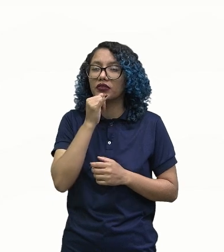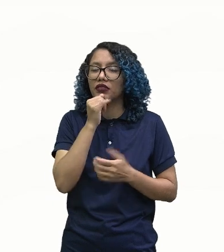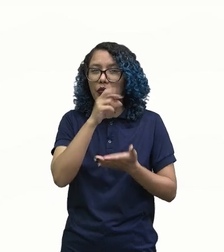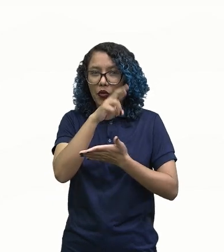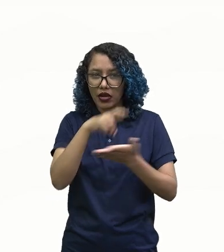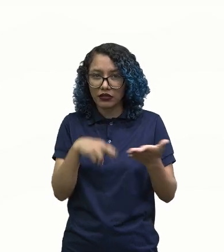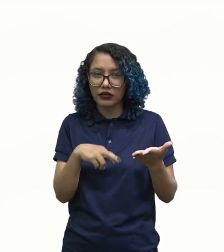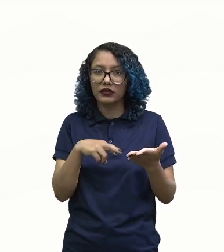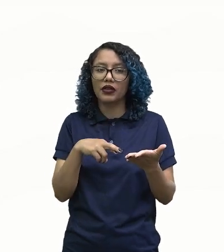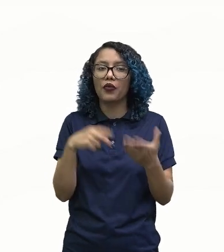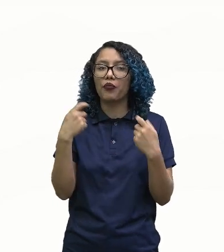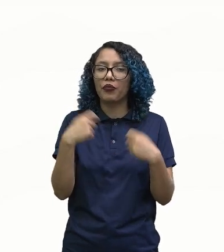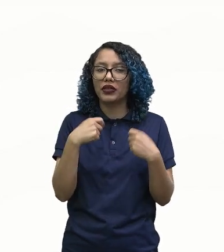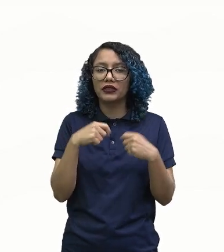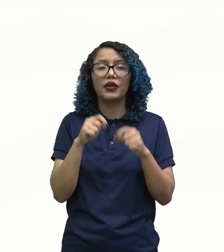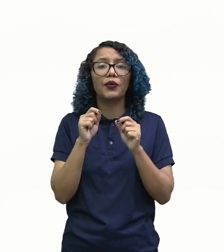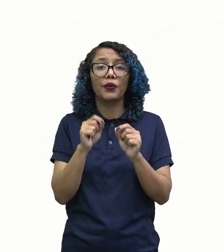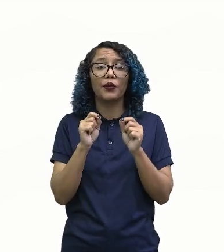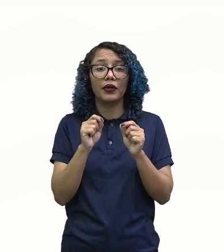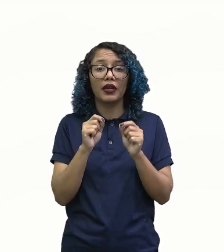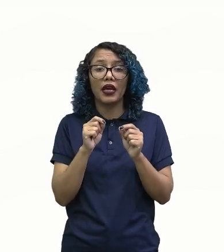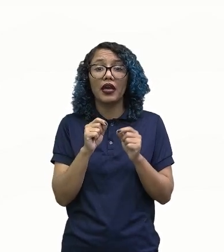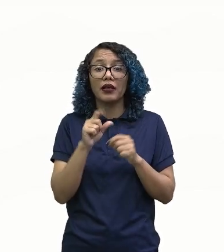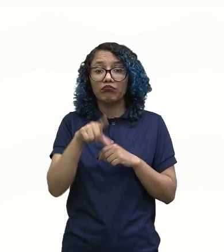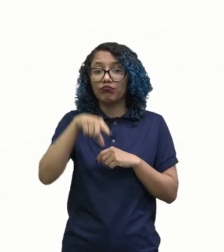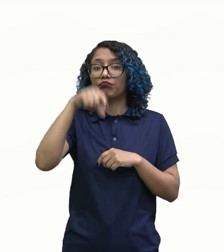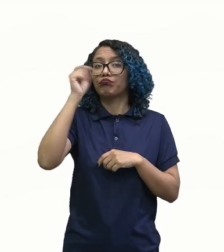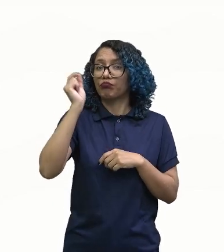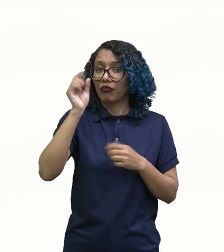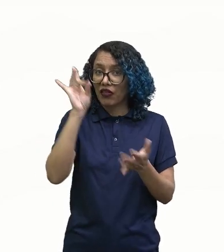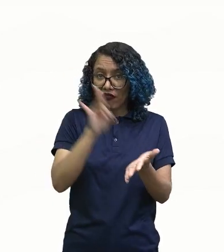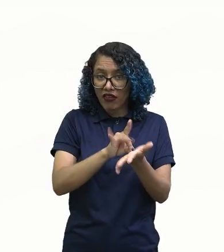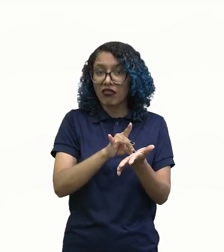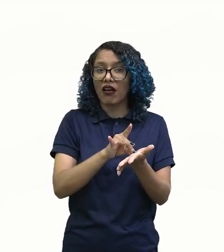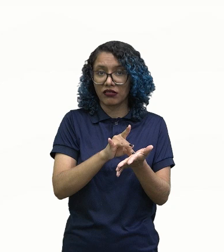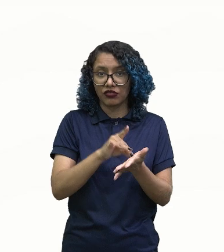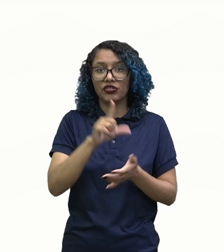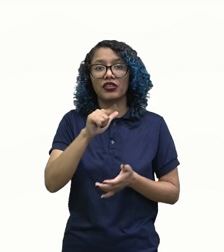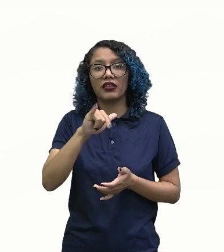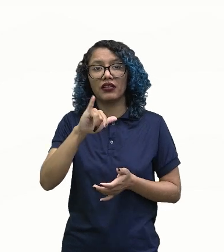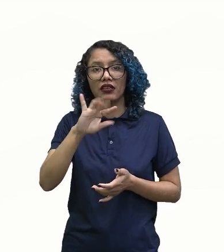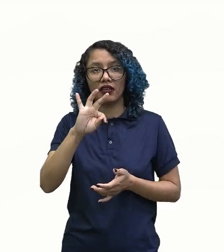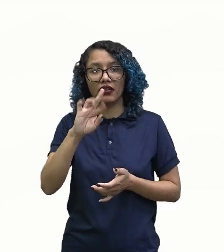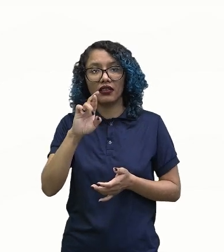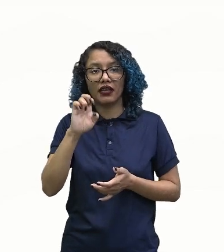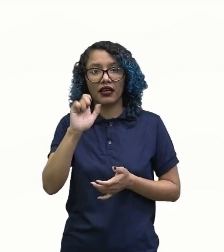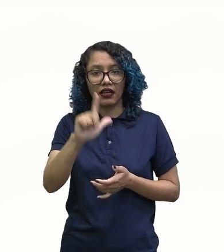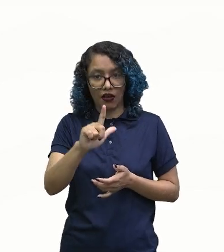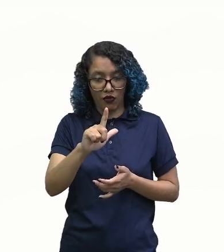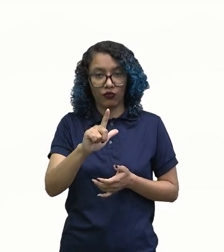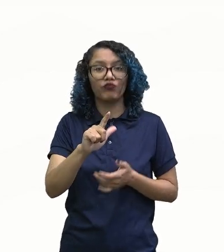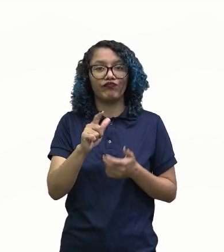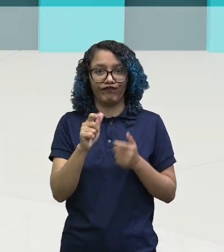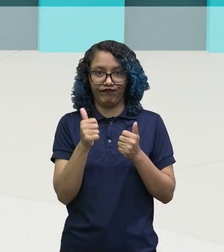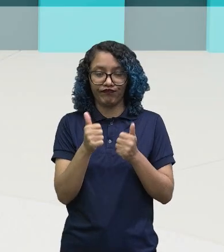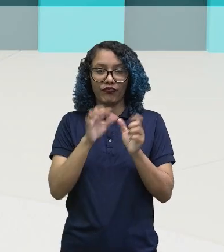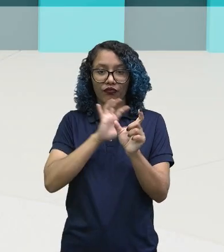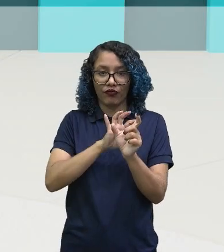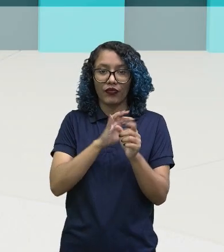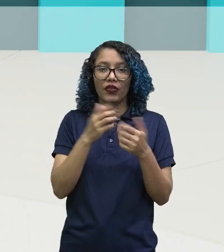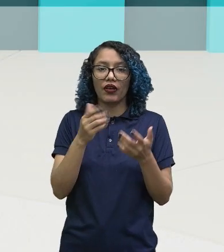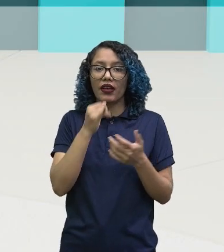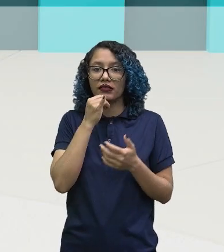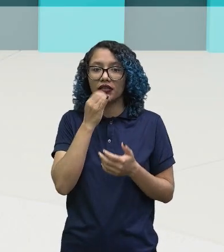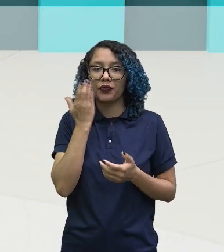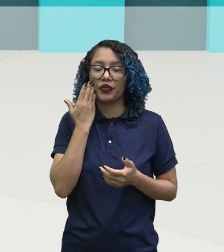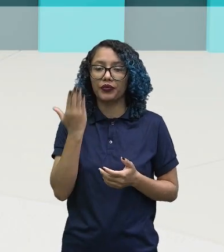redação, por exemplo, eu preciso trabalhar com o sentido literal, ou seja, real, o denotativo aí. E eu quero que vocês vejam alguns